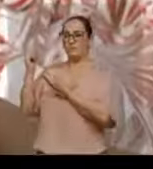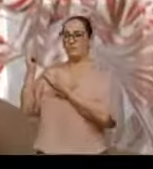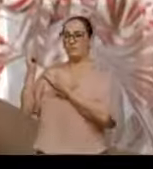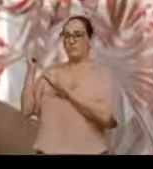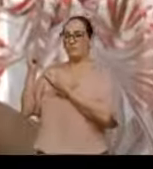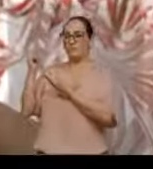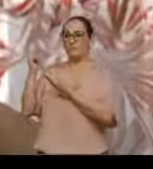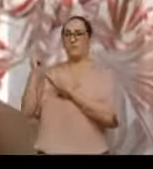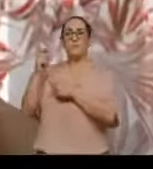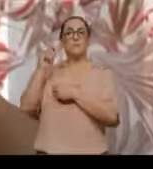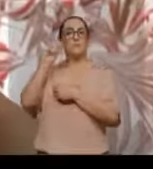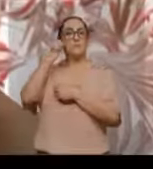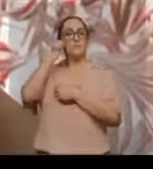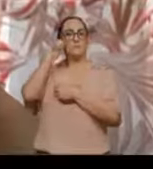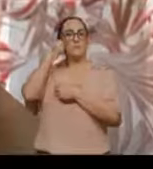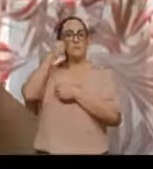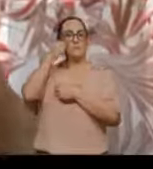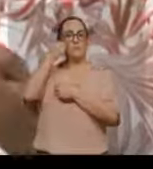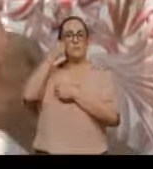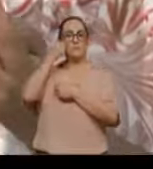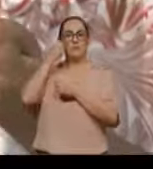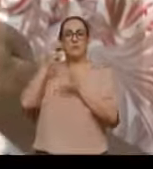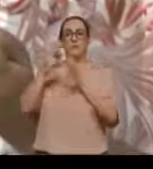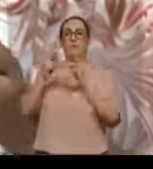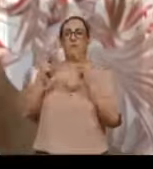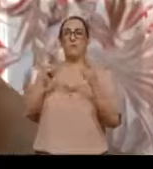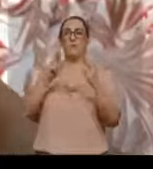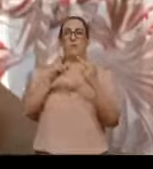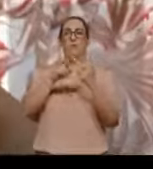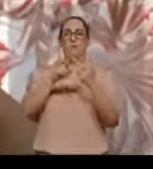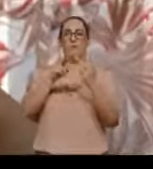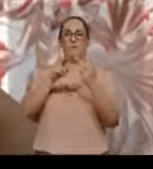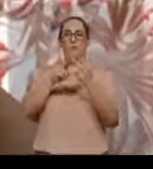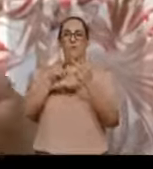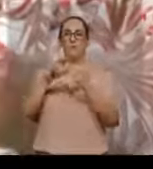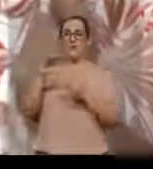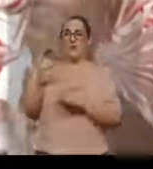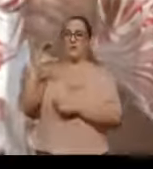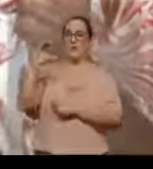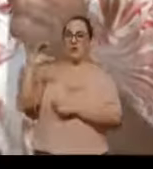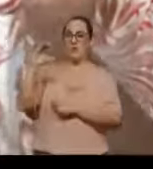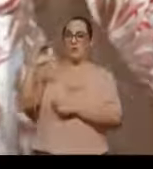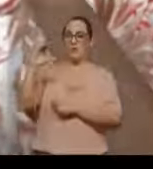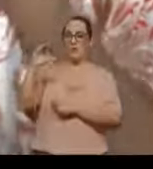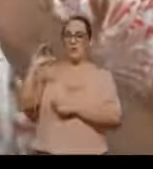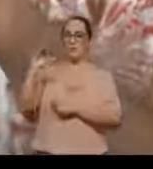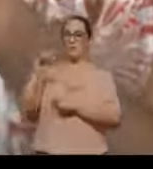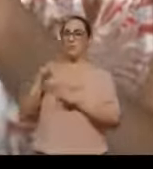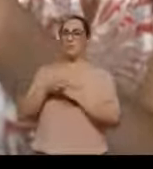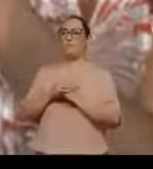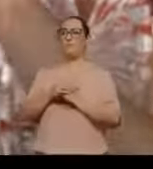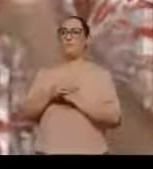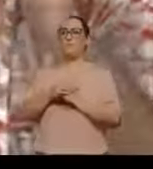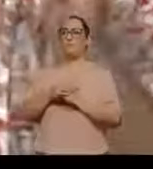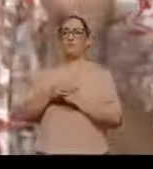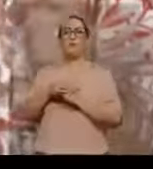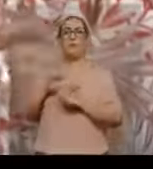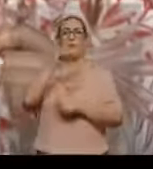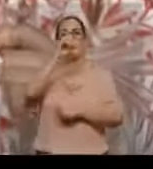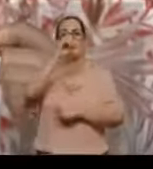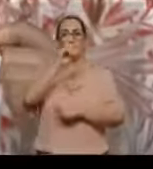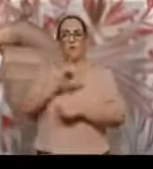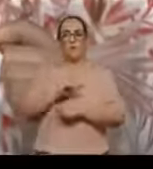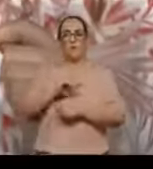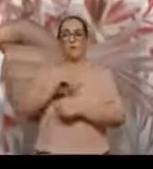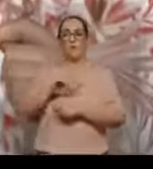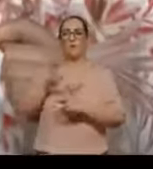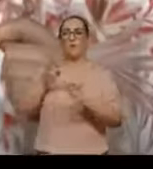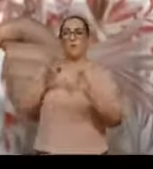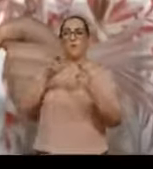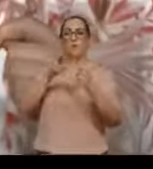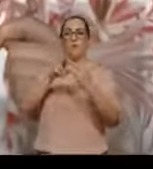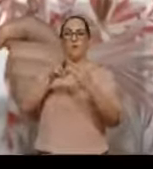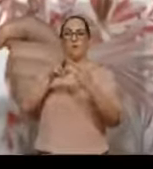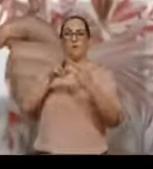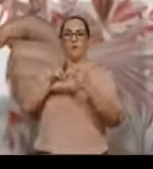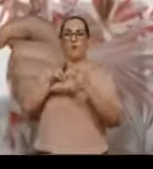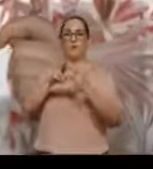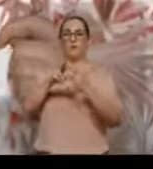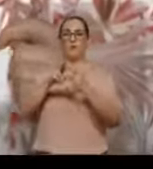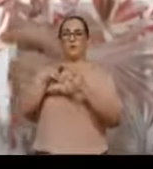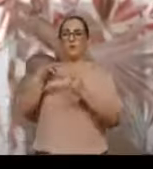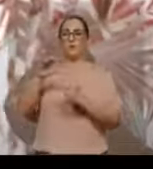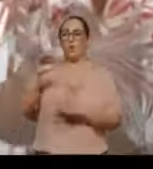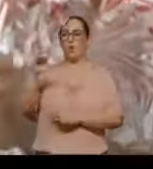duas bolinhas pretas representando os carbonos, duas bolinhas amarelas representando, então, os